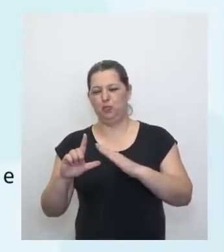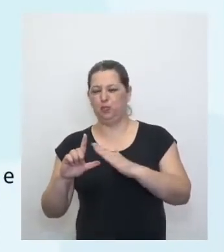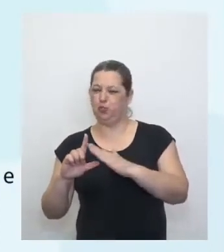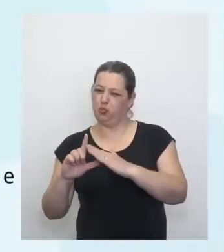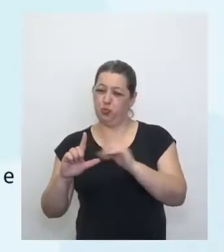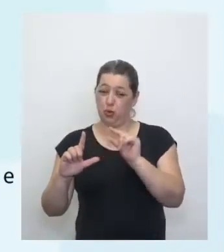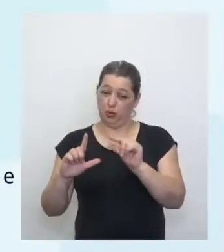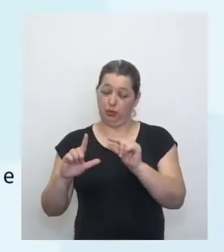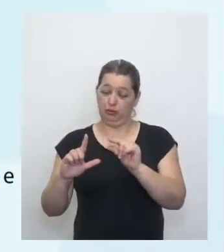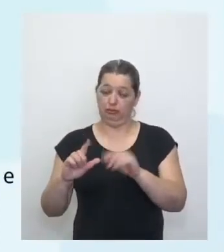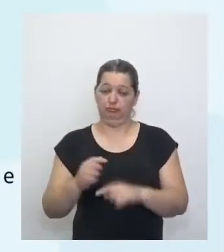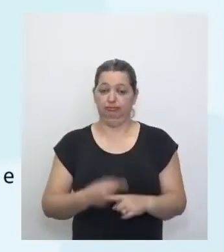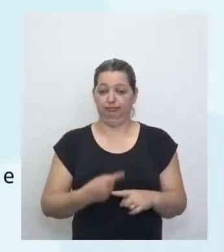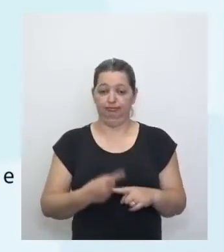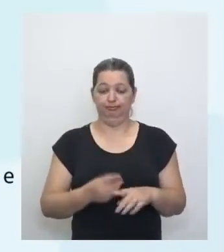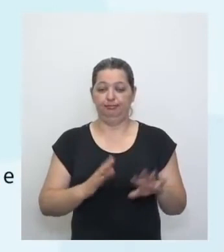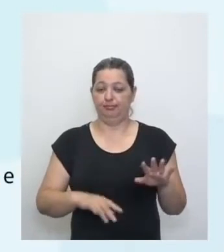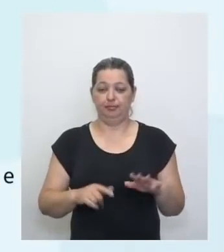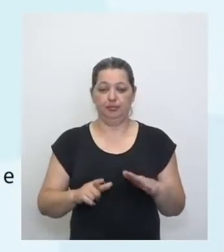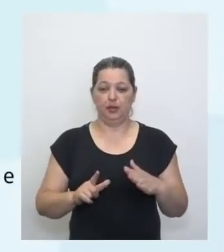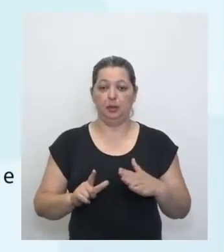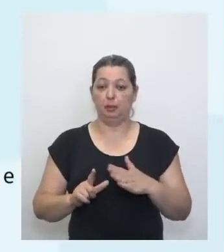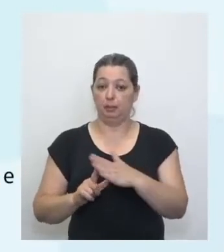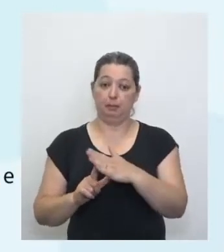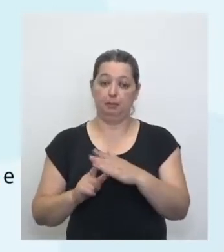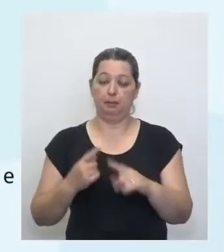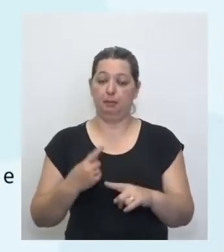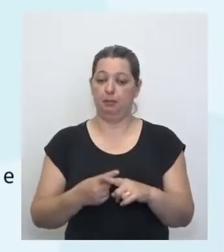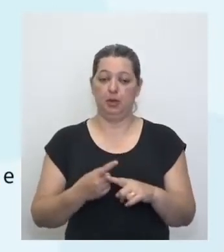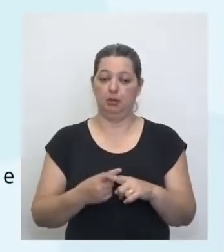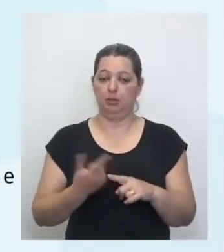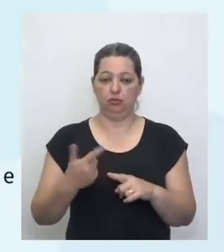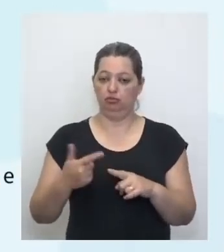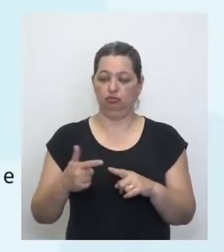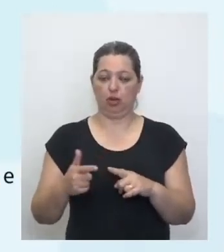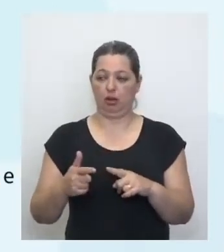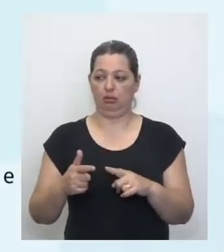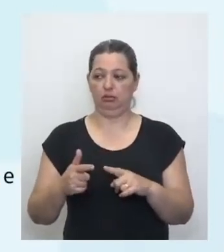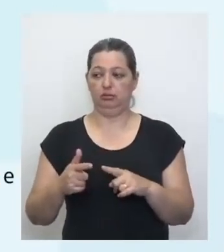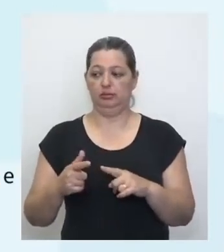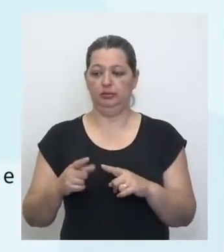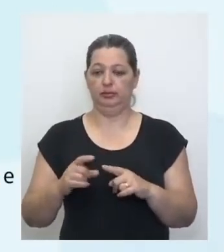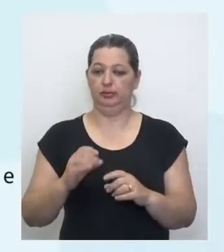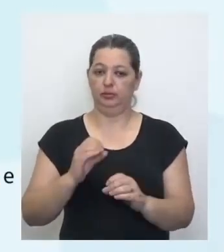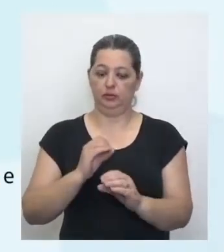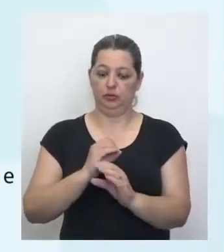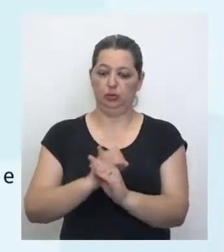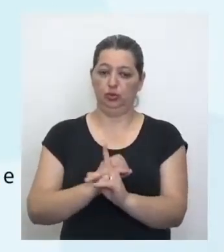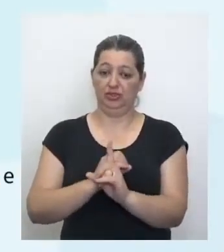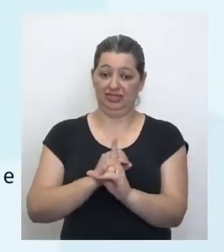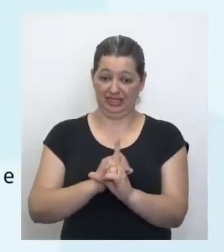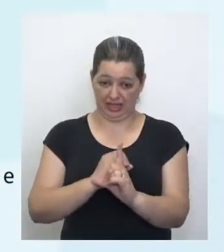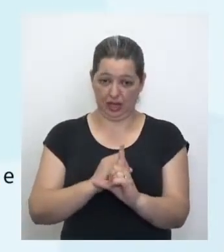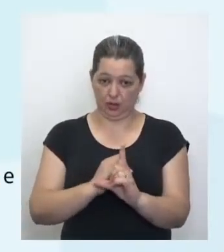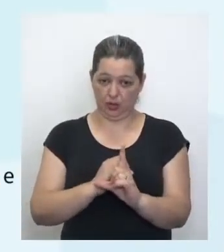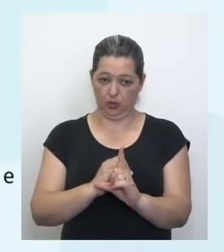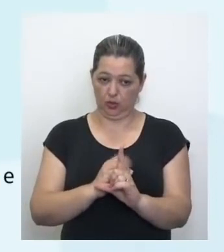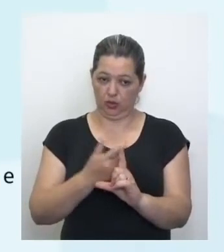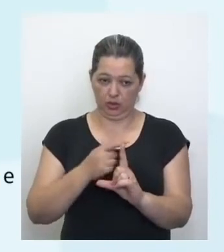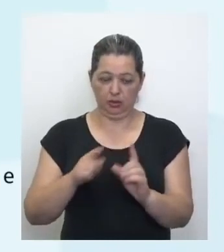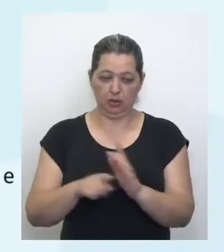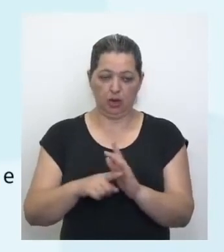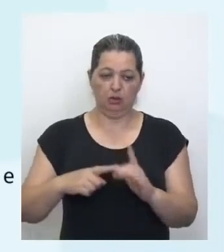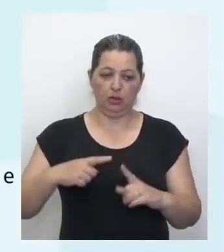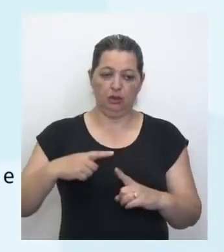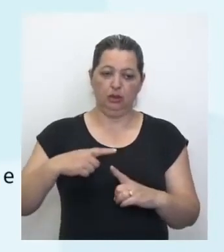nossa reta inclinada não passa na origem, ela não passa lá no 0, 0. Ó, a minha primeira, ela está cruzando o